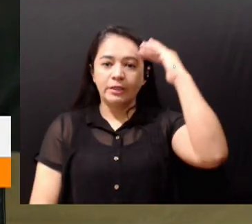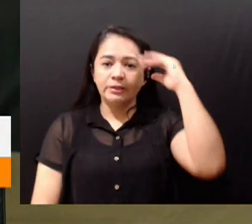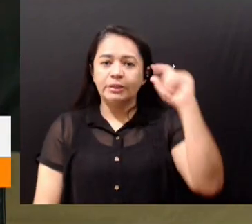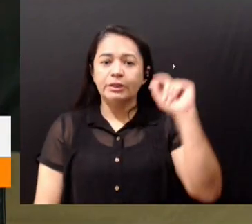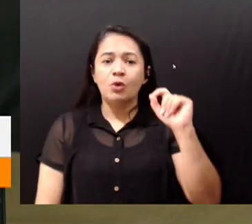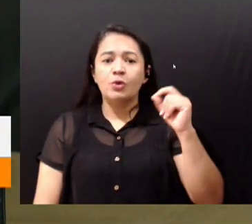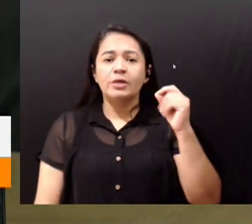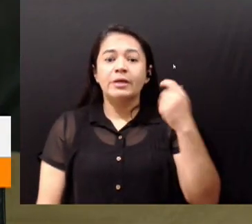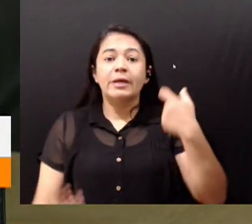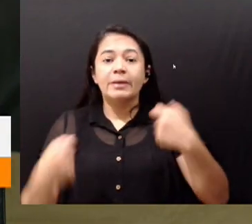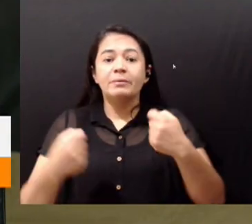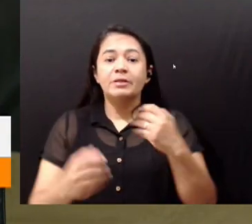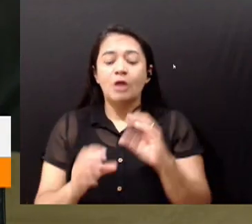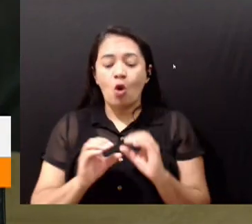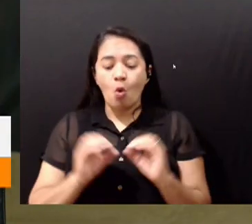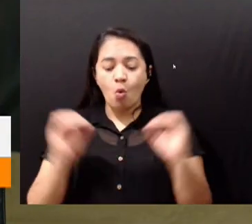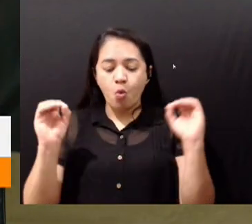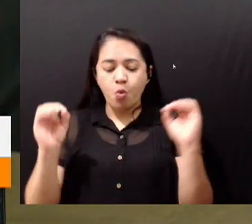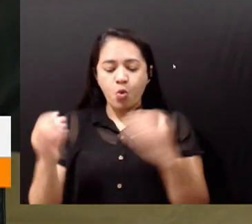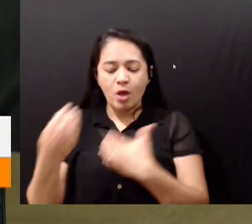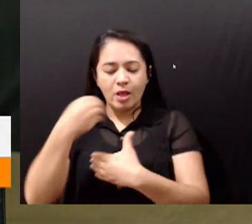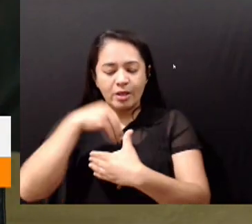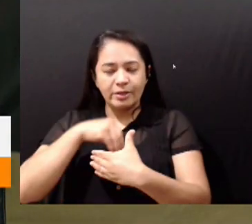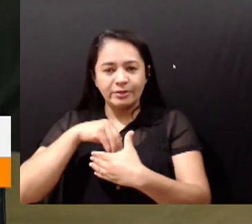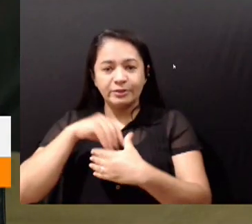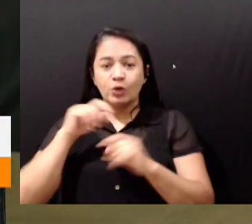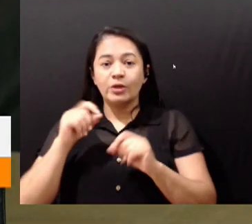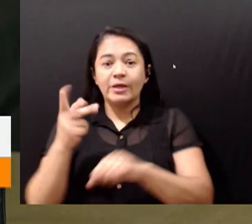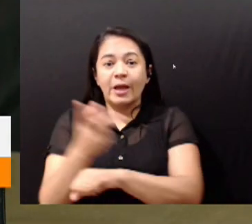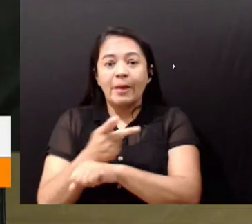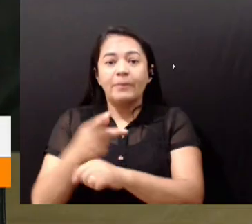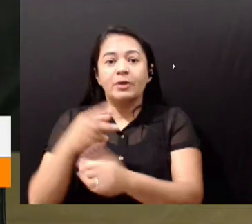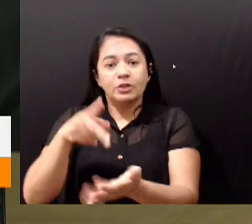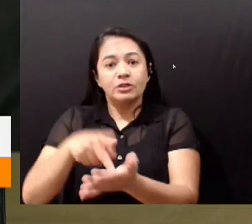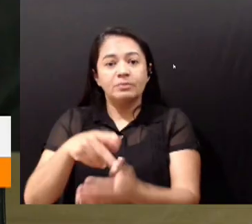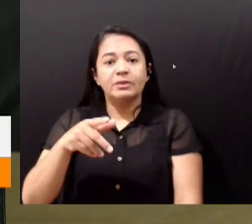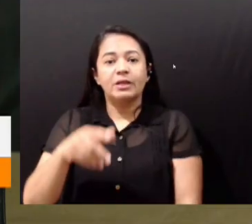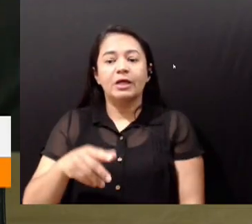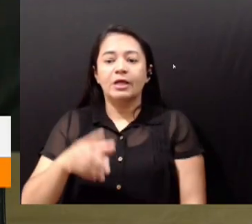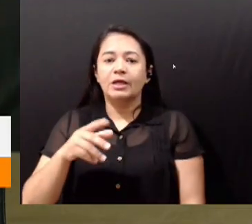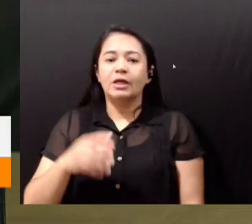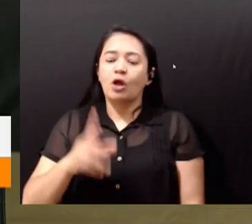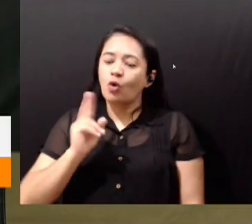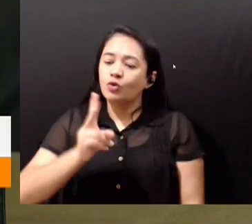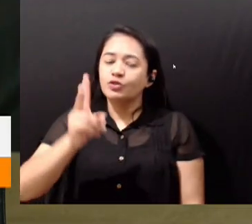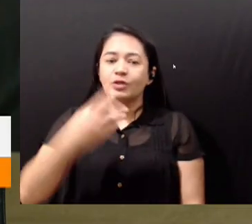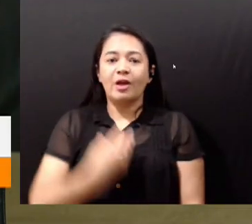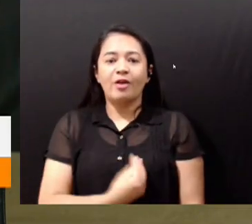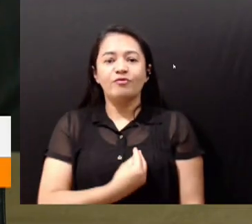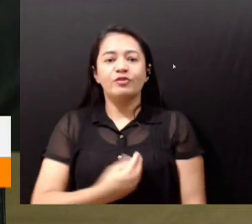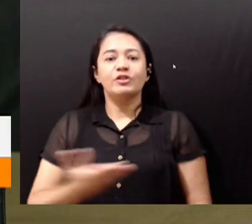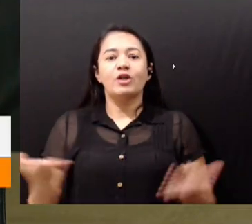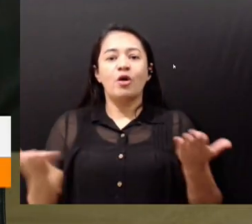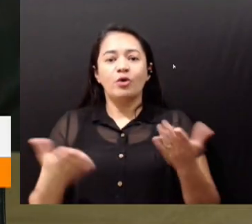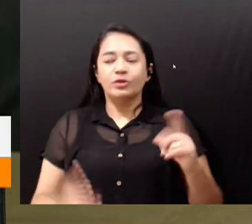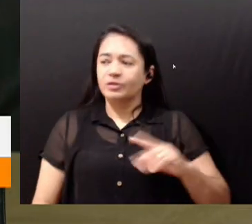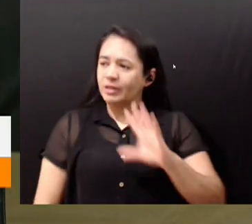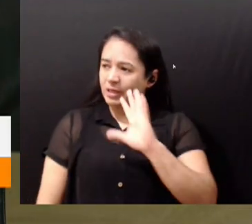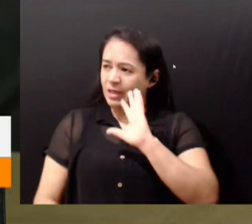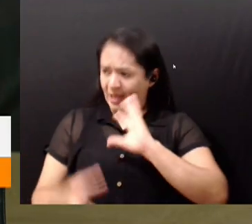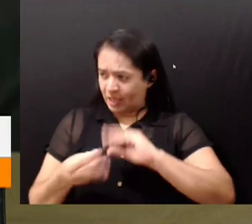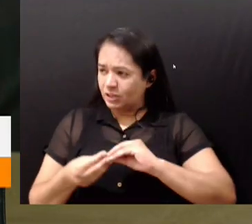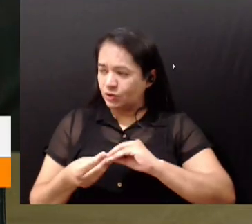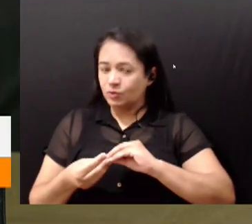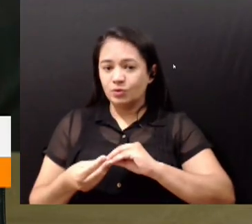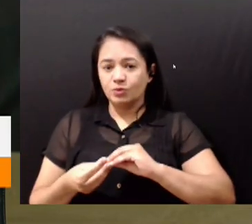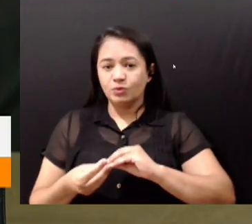que ela estava realmente buscando, para poder seguir a vida que ela tem hoje, né? É isso, né, Naima? Então, dieta milagrosa,